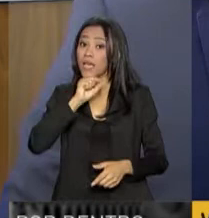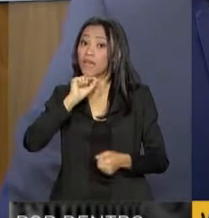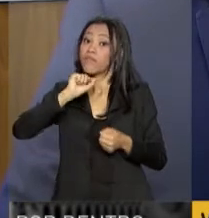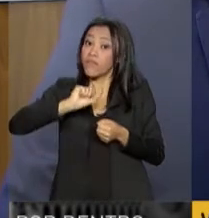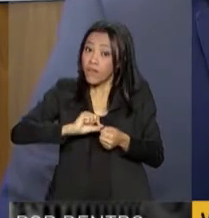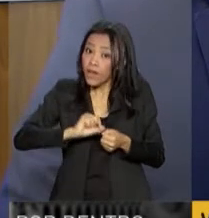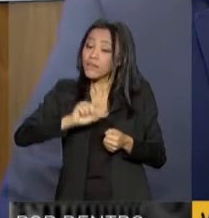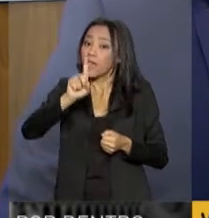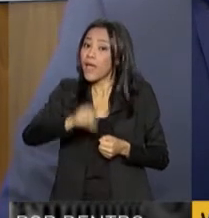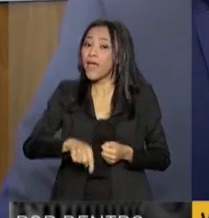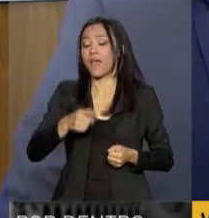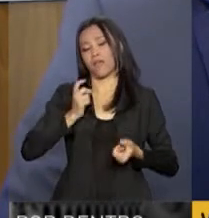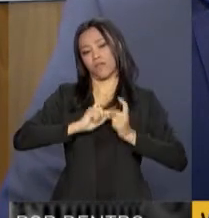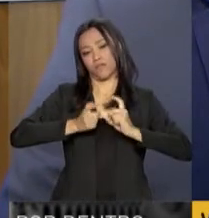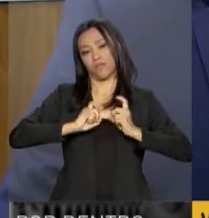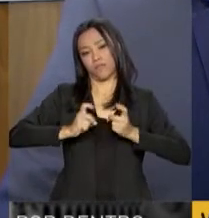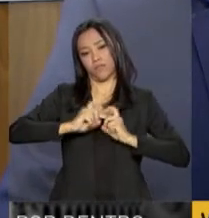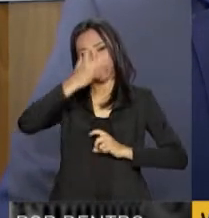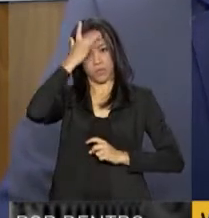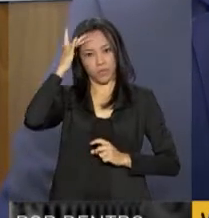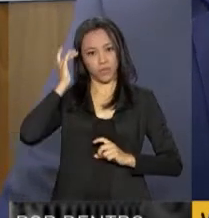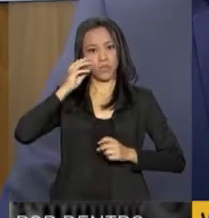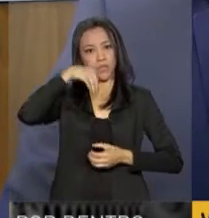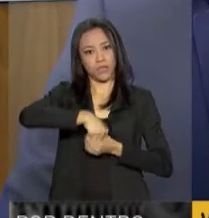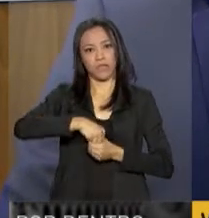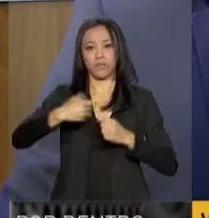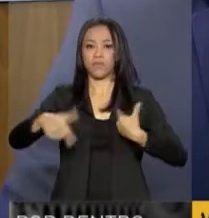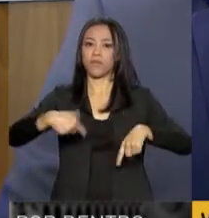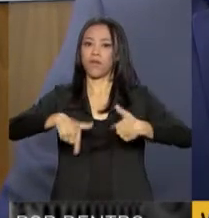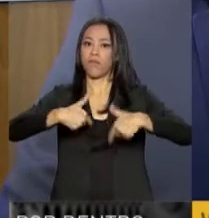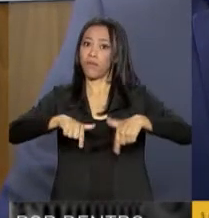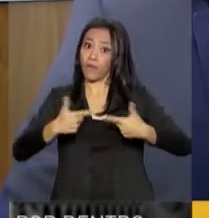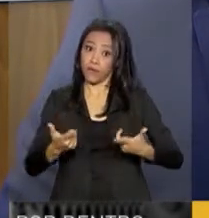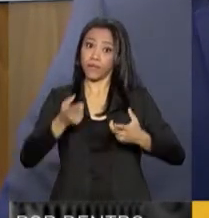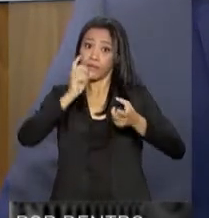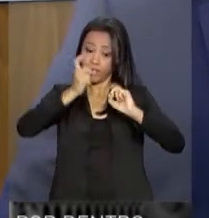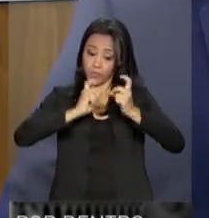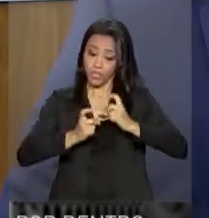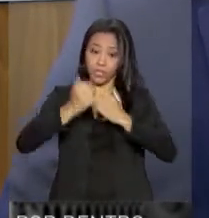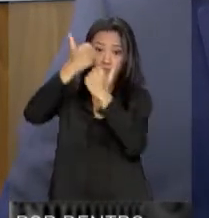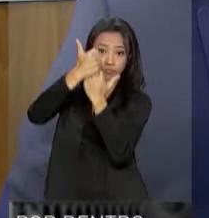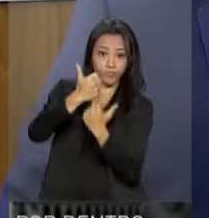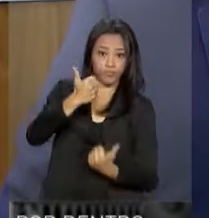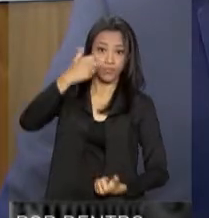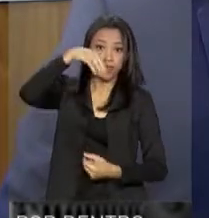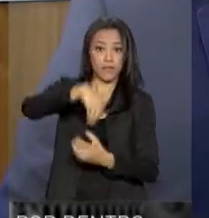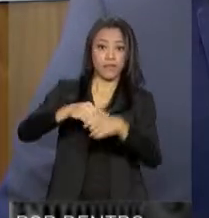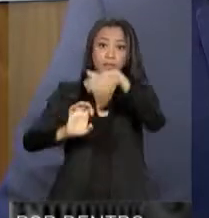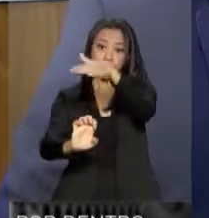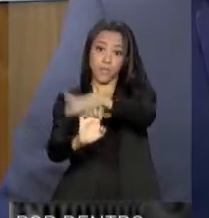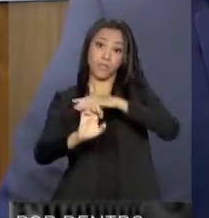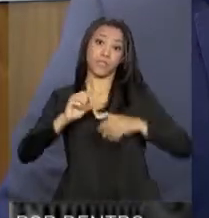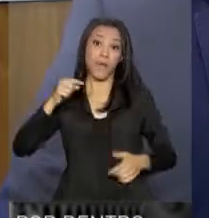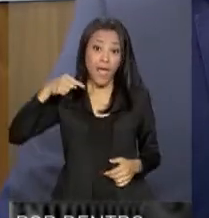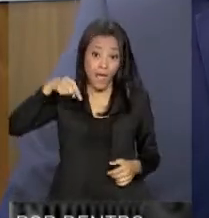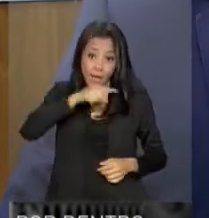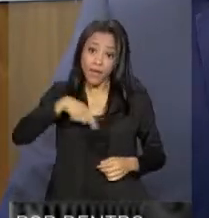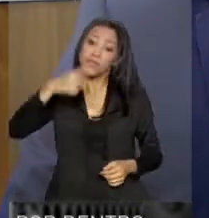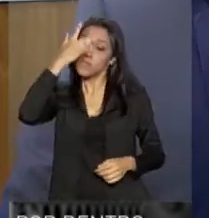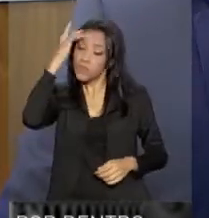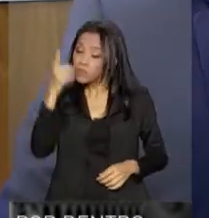são os seus dirigentes a alta administração então estes também estão sendo responsabilizados